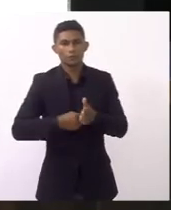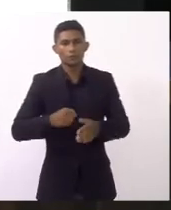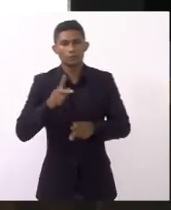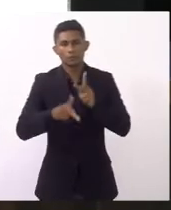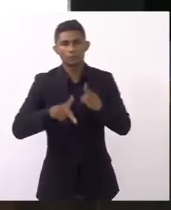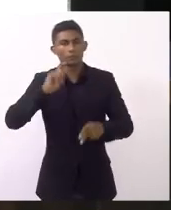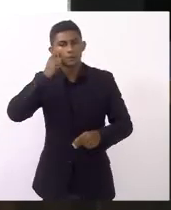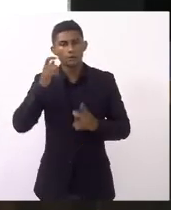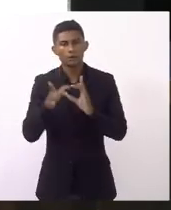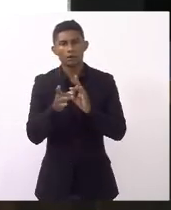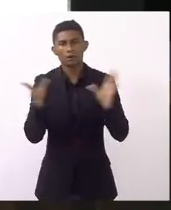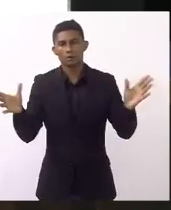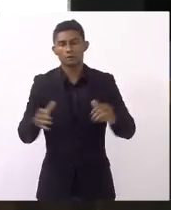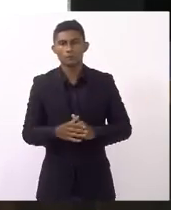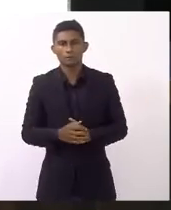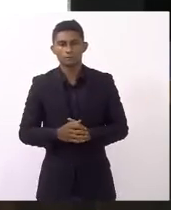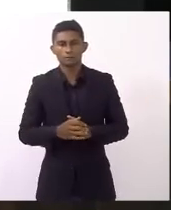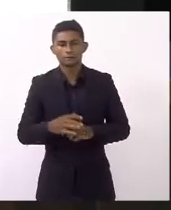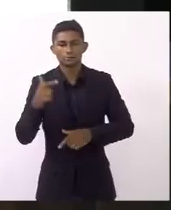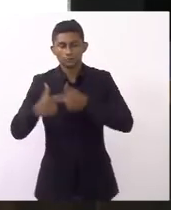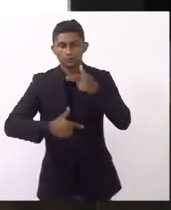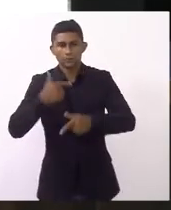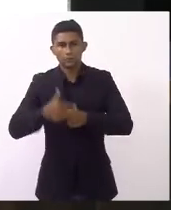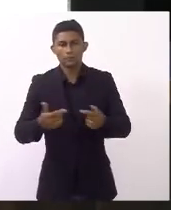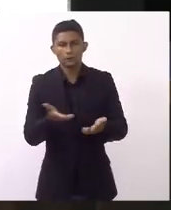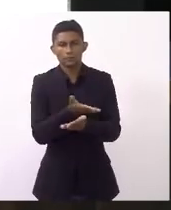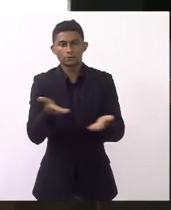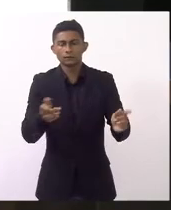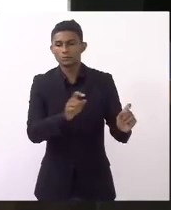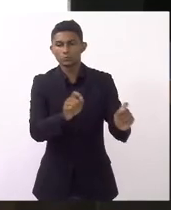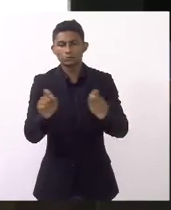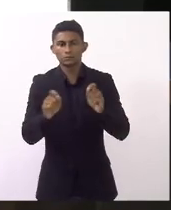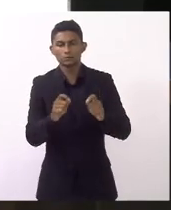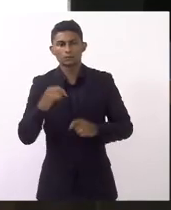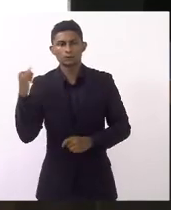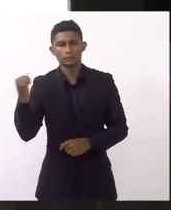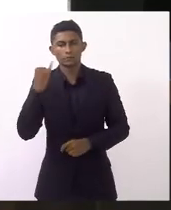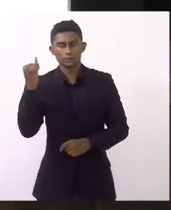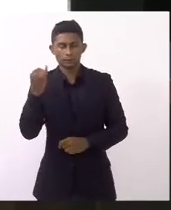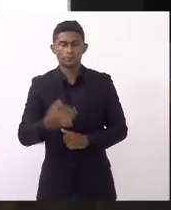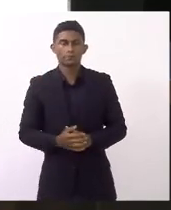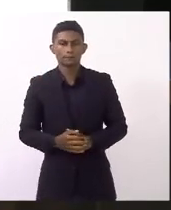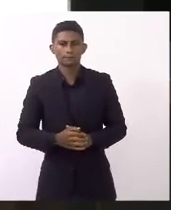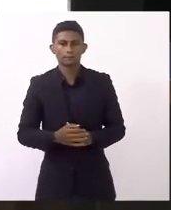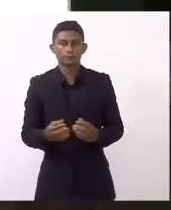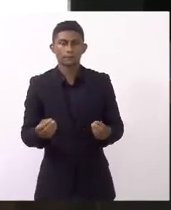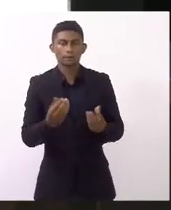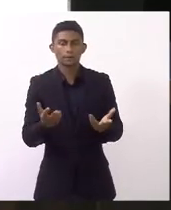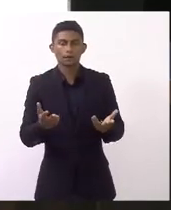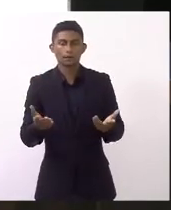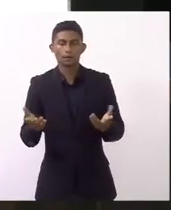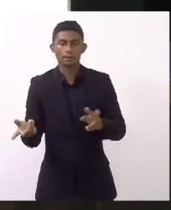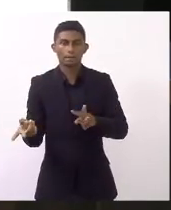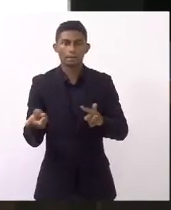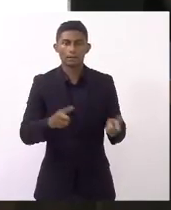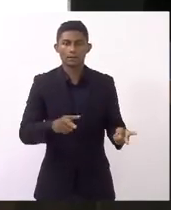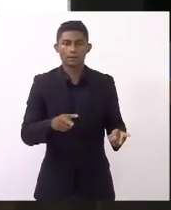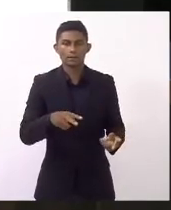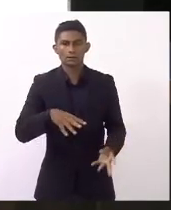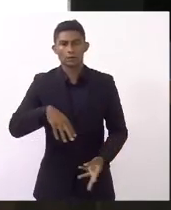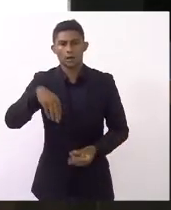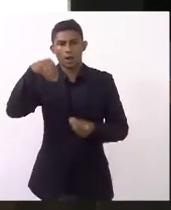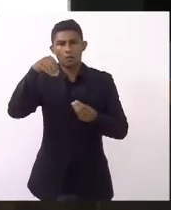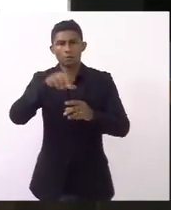negro no trabalho desenvolvido pelas irmãs foi de grande importância para o rito de passagem das Almas